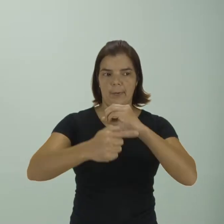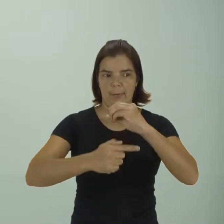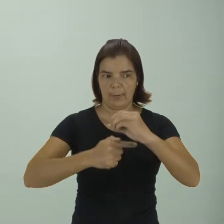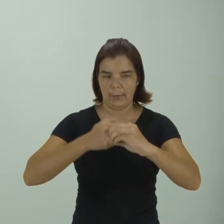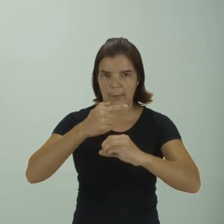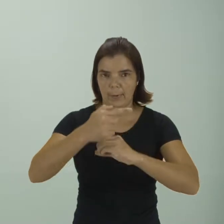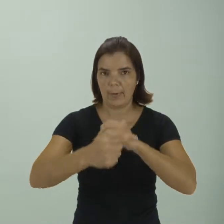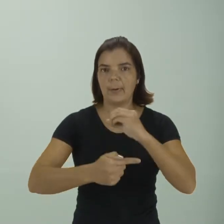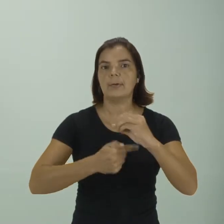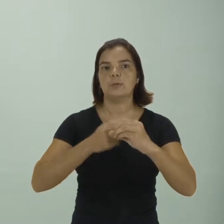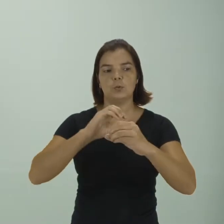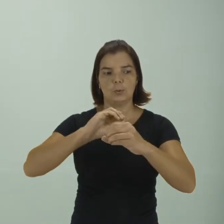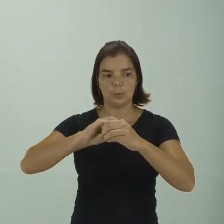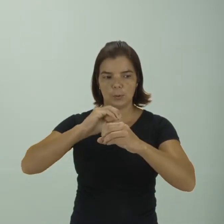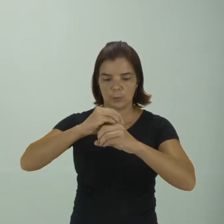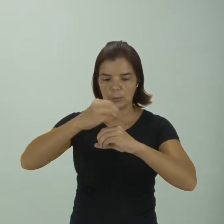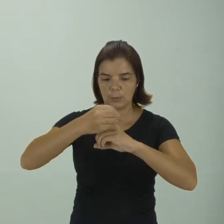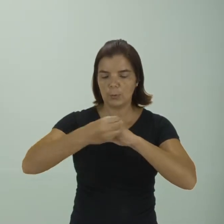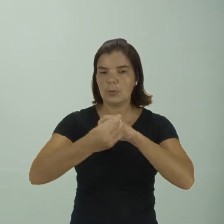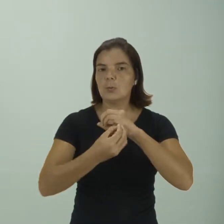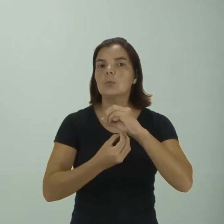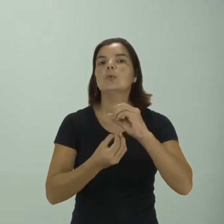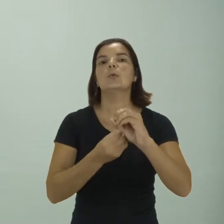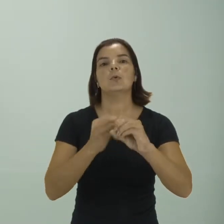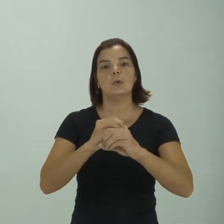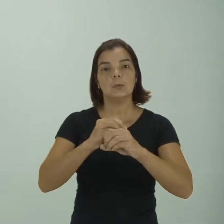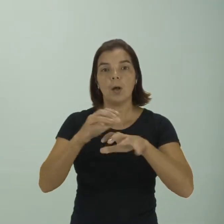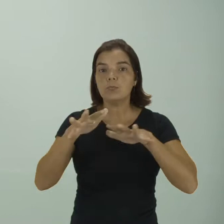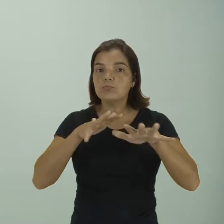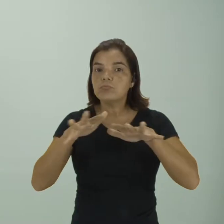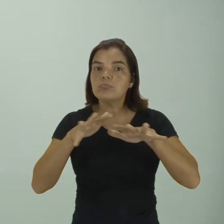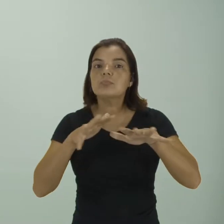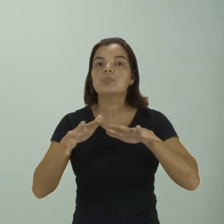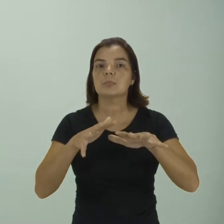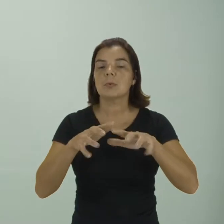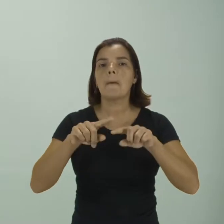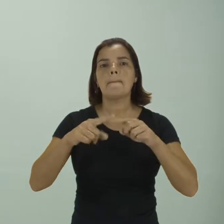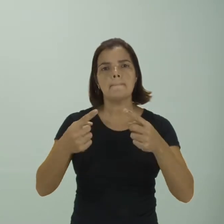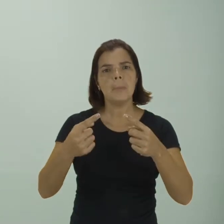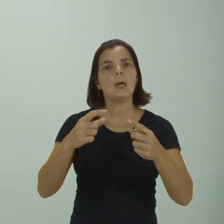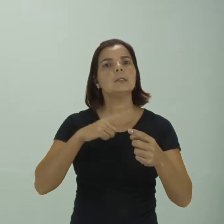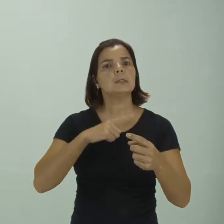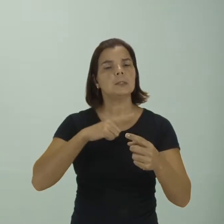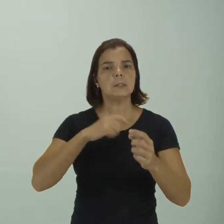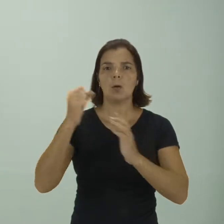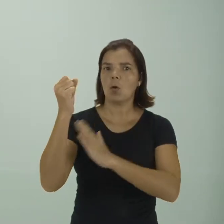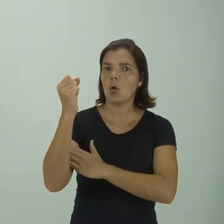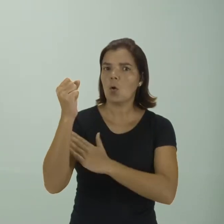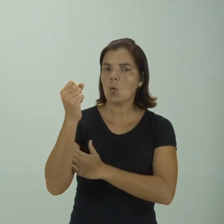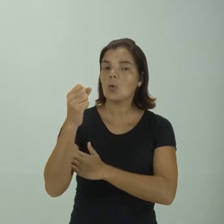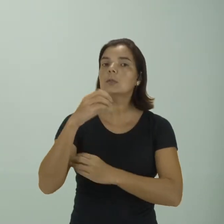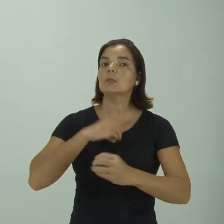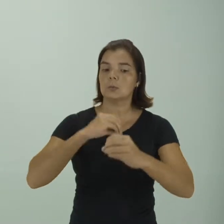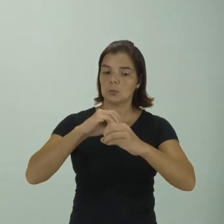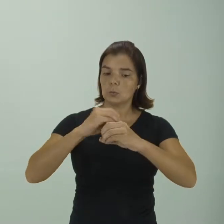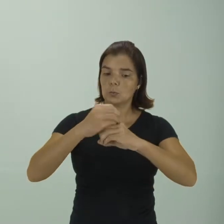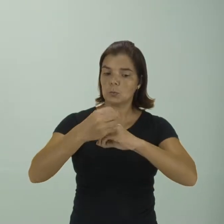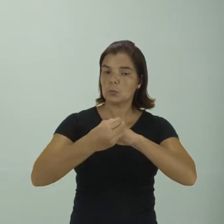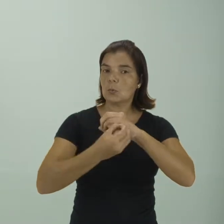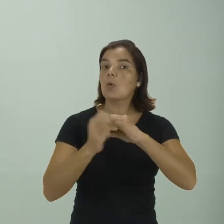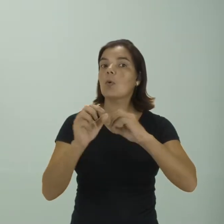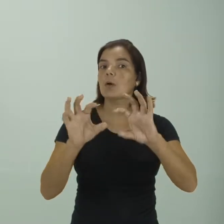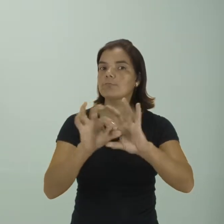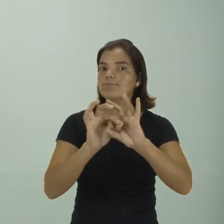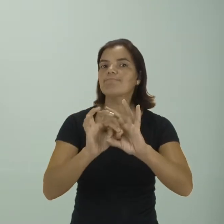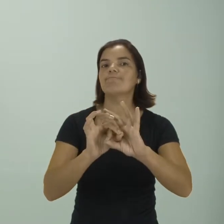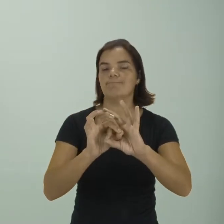e essas moléculas estão em constante vibração. Só que existem forças que mantêm essas moléculas ligadas